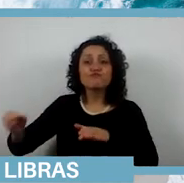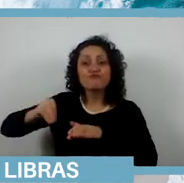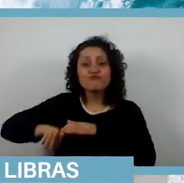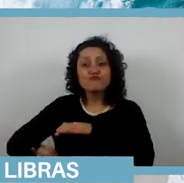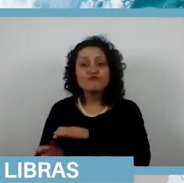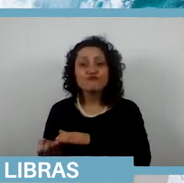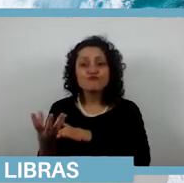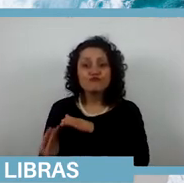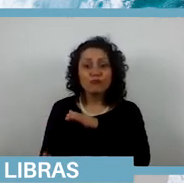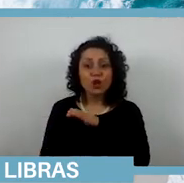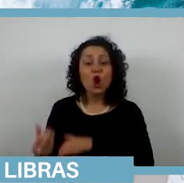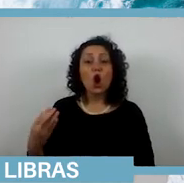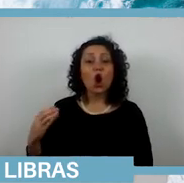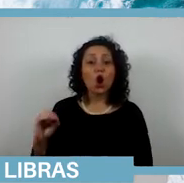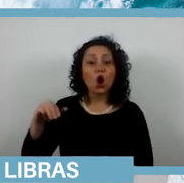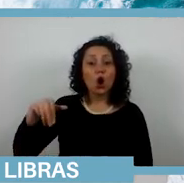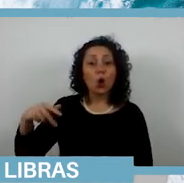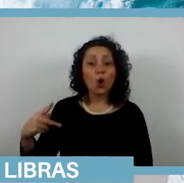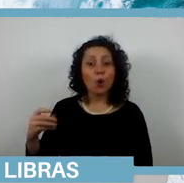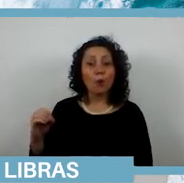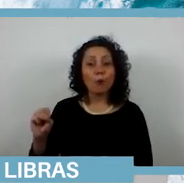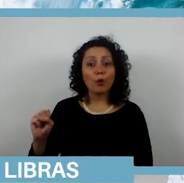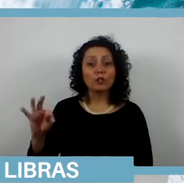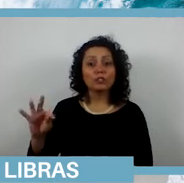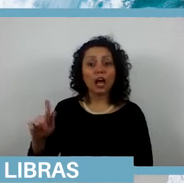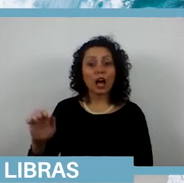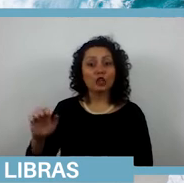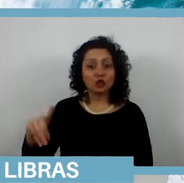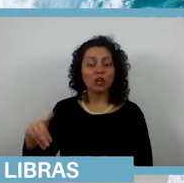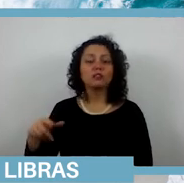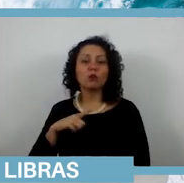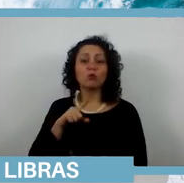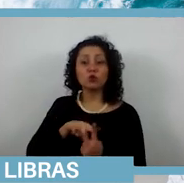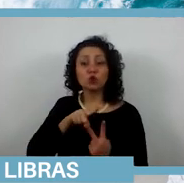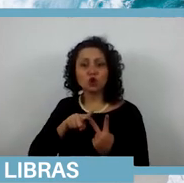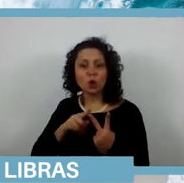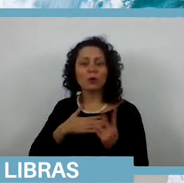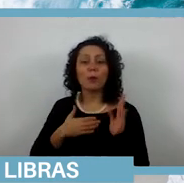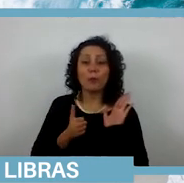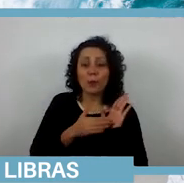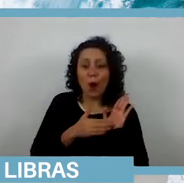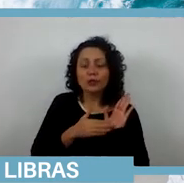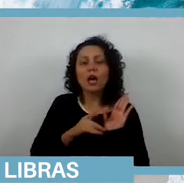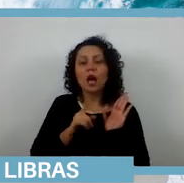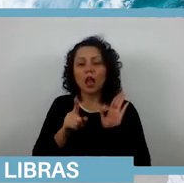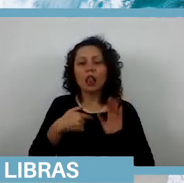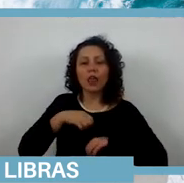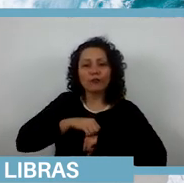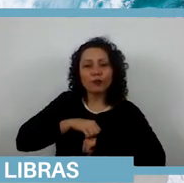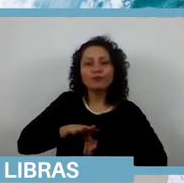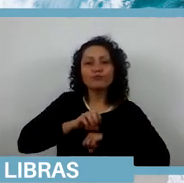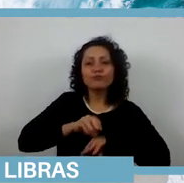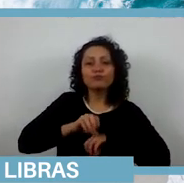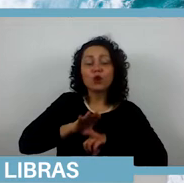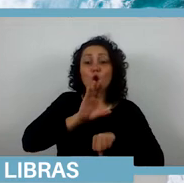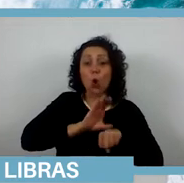formas dessas duas práticas como propostas e comecei a trabalhar concursos ao mesmo tempo que eu comecei a vender